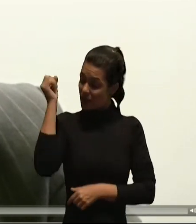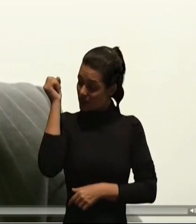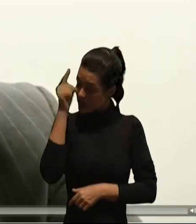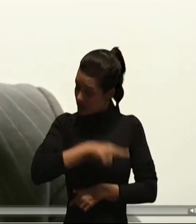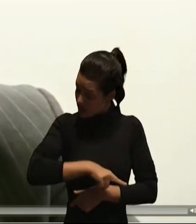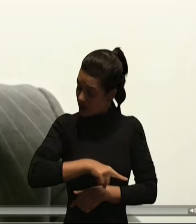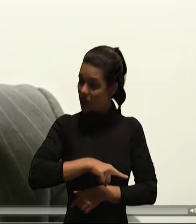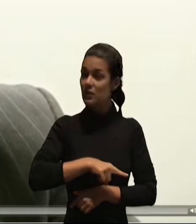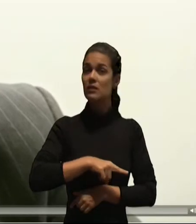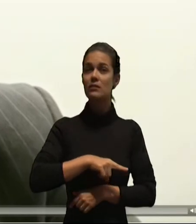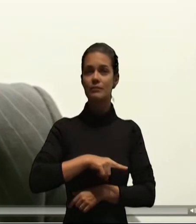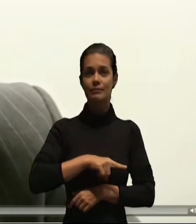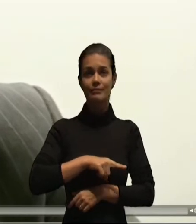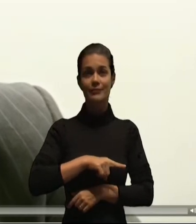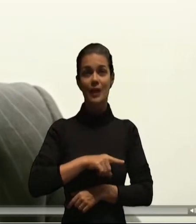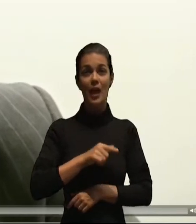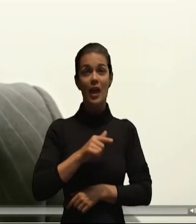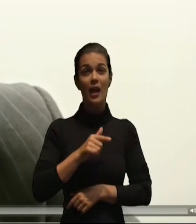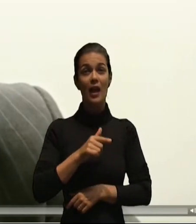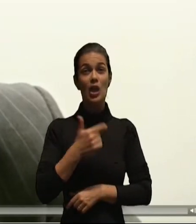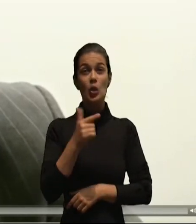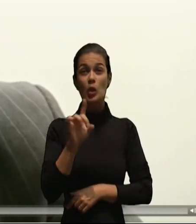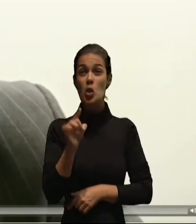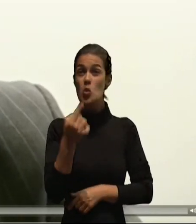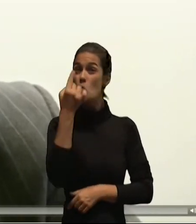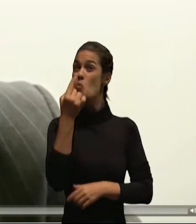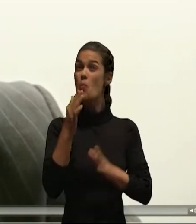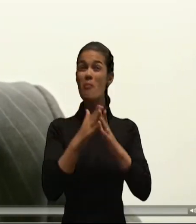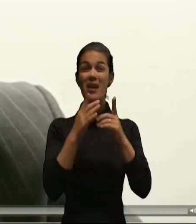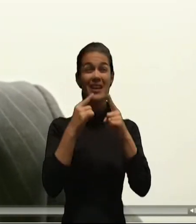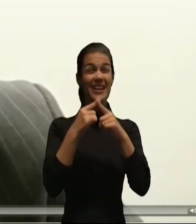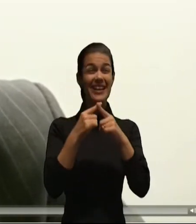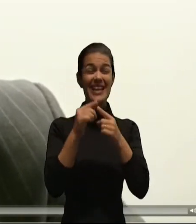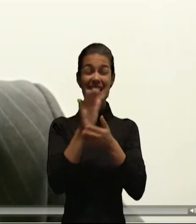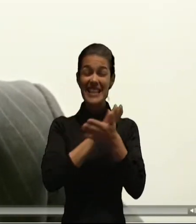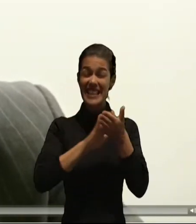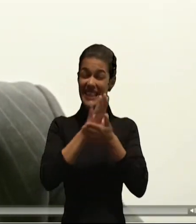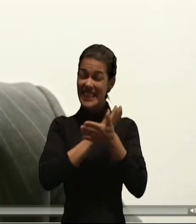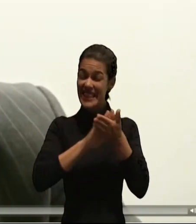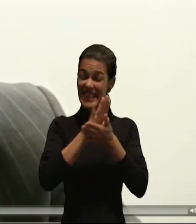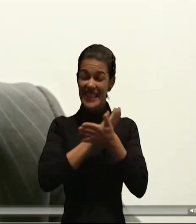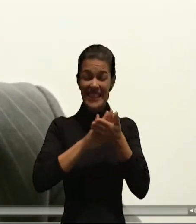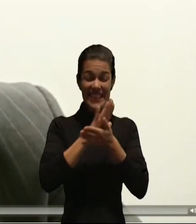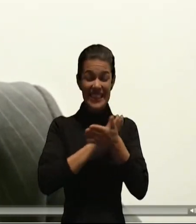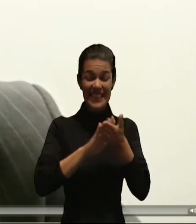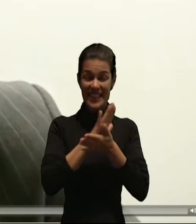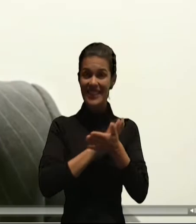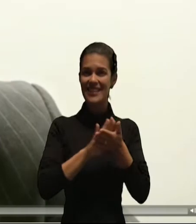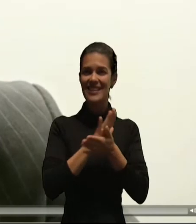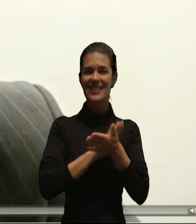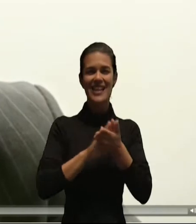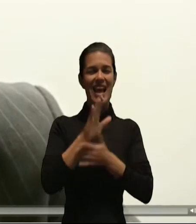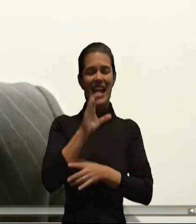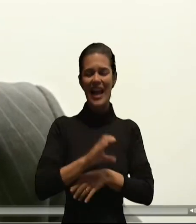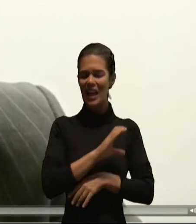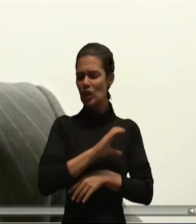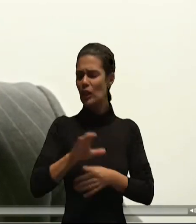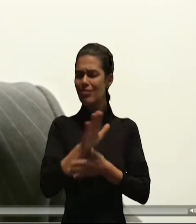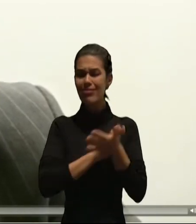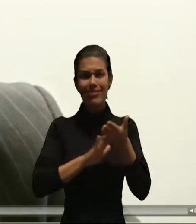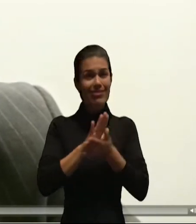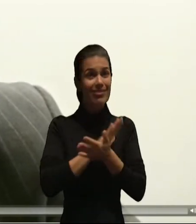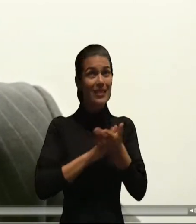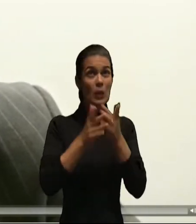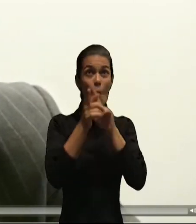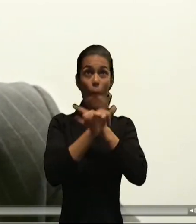não há nenhuma igreja estabelecida, nem mesmo igreja católica, não há nenhuma atividade religiosa, e